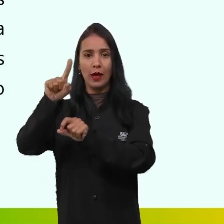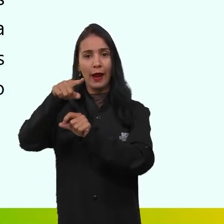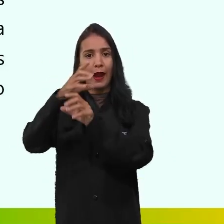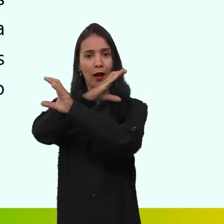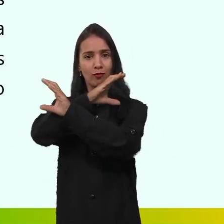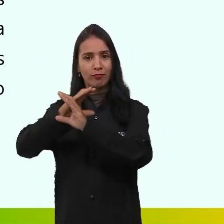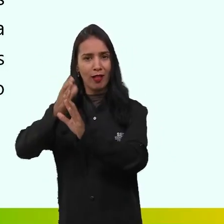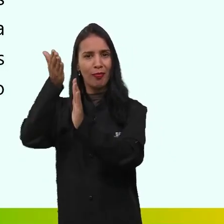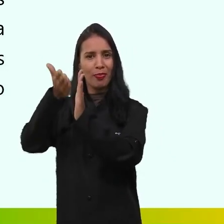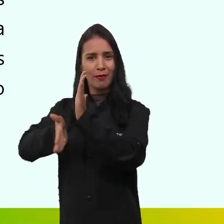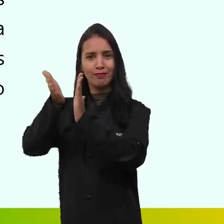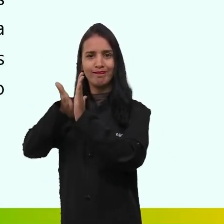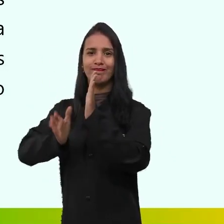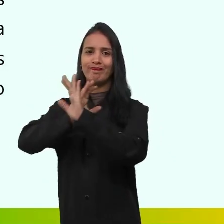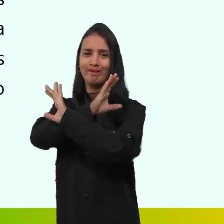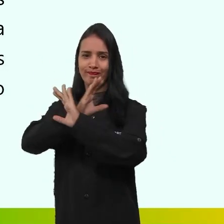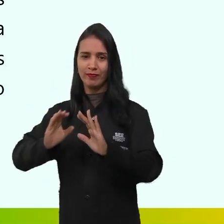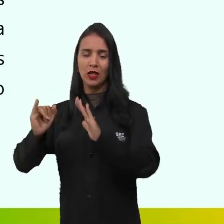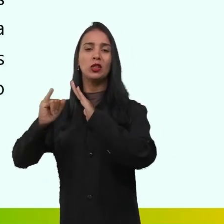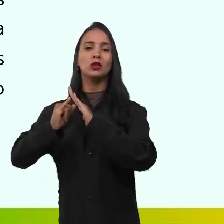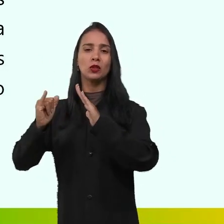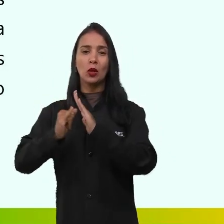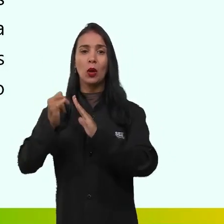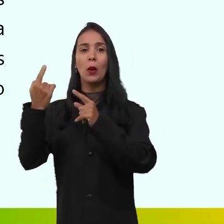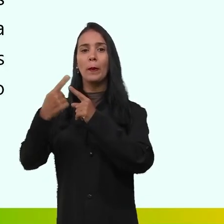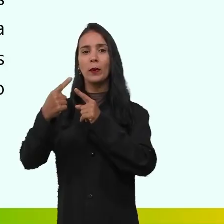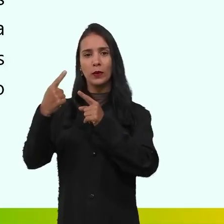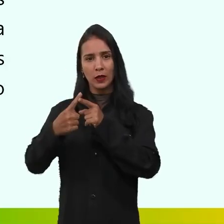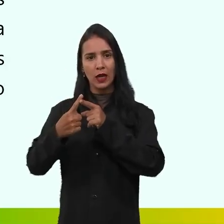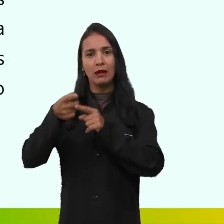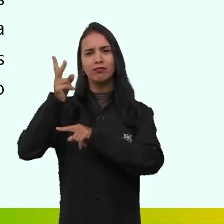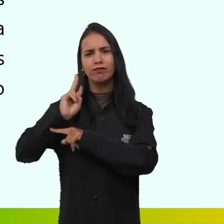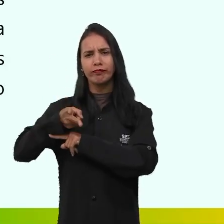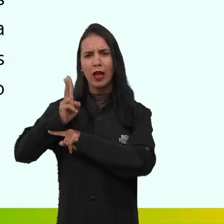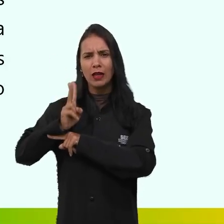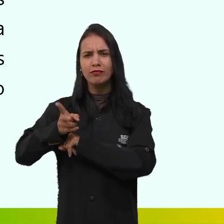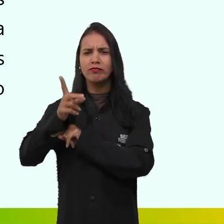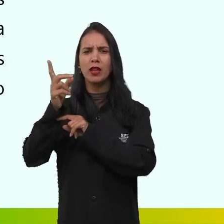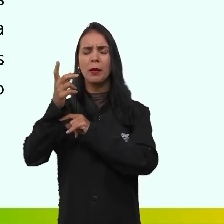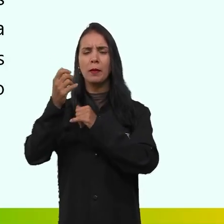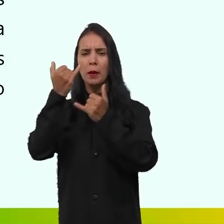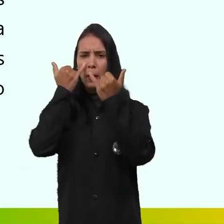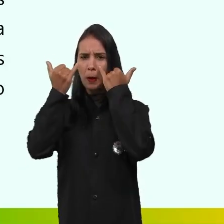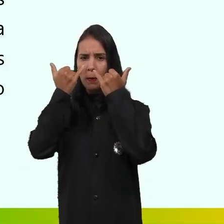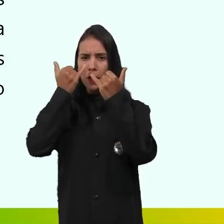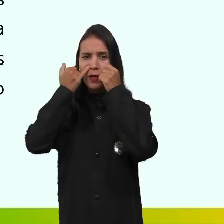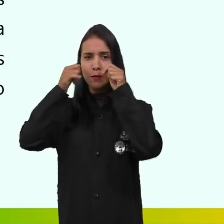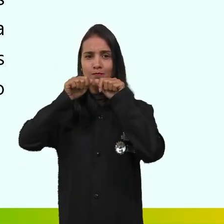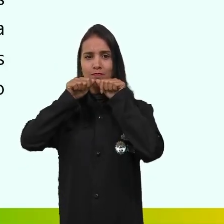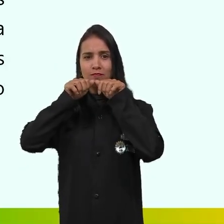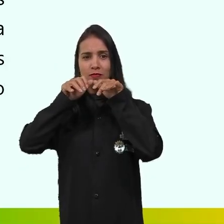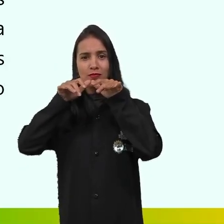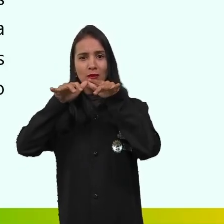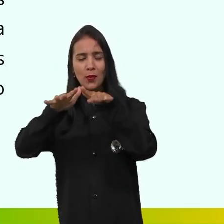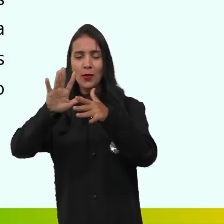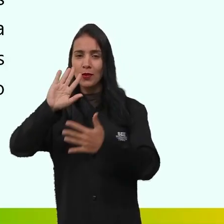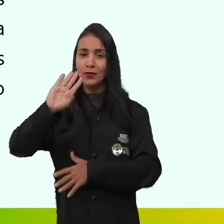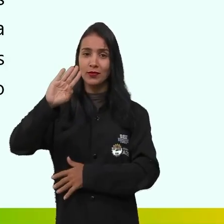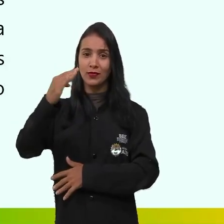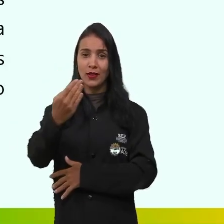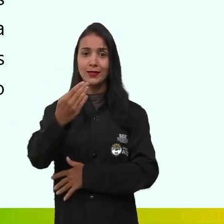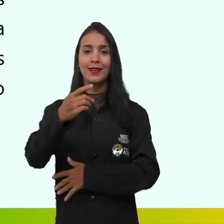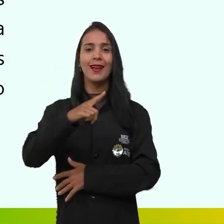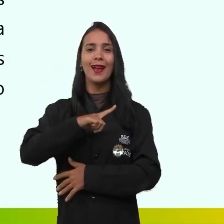que é justamente essa exposição dessas notícias fazem com que a credibilidade dessas